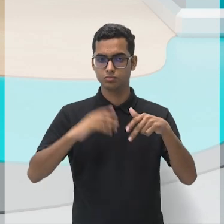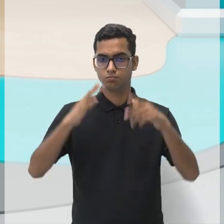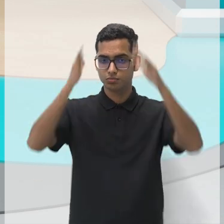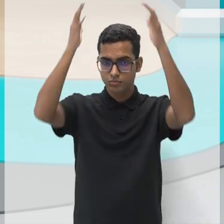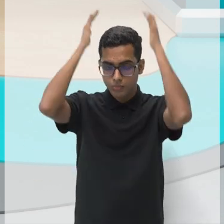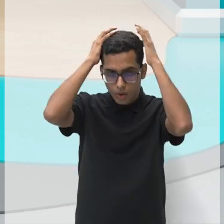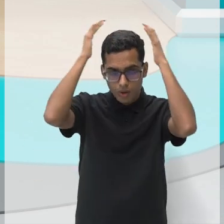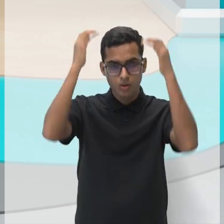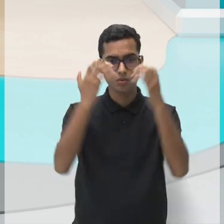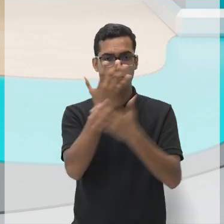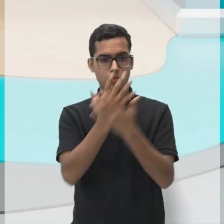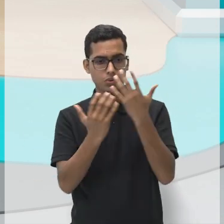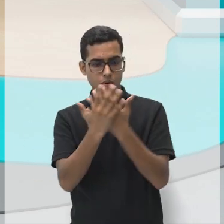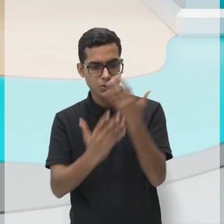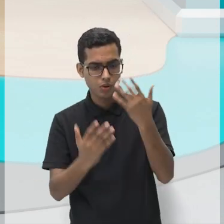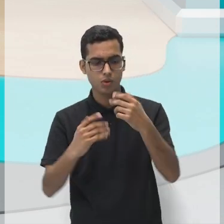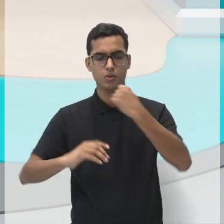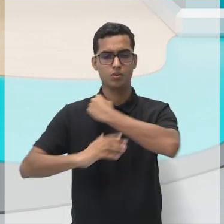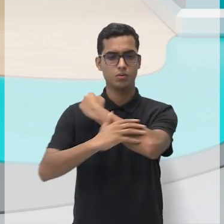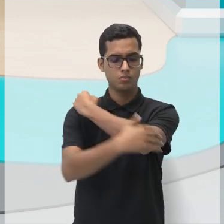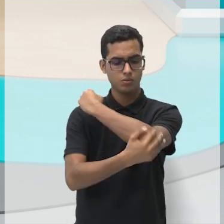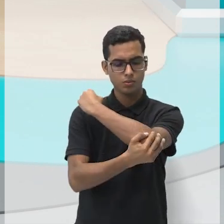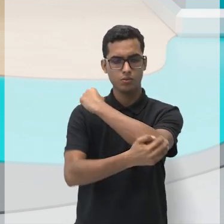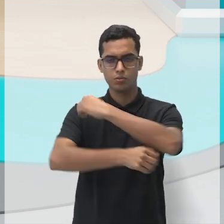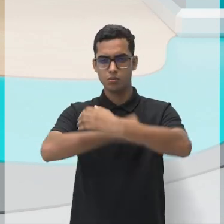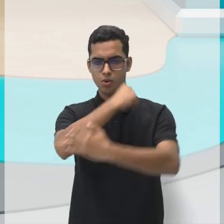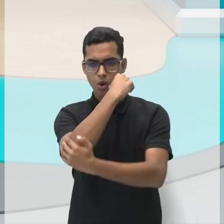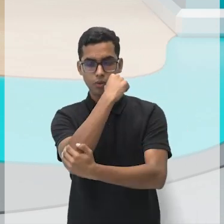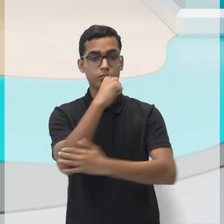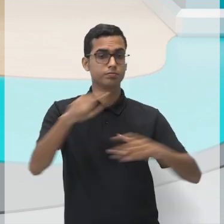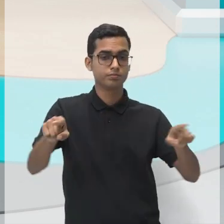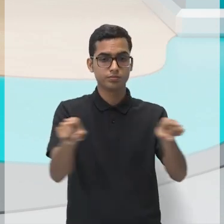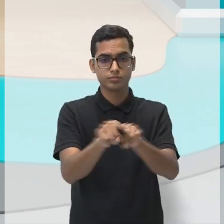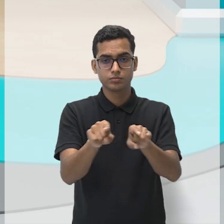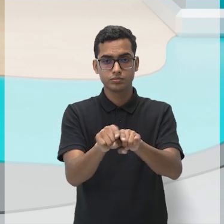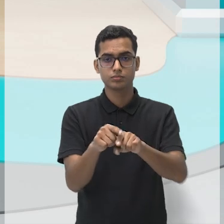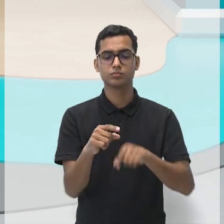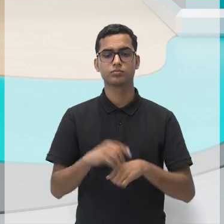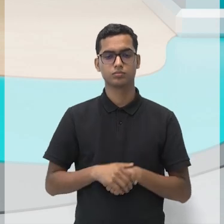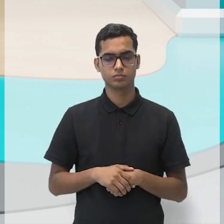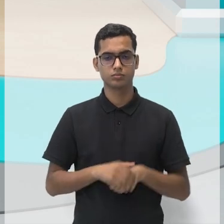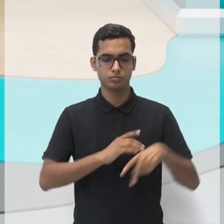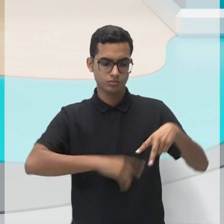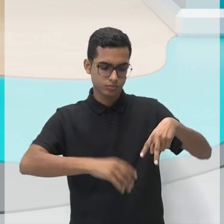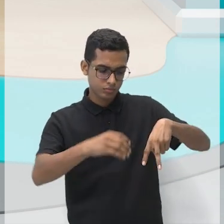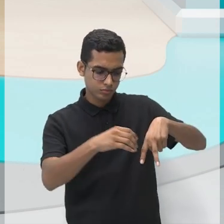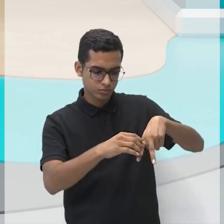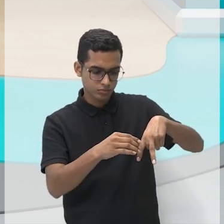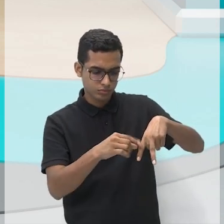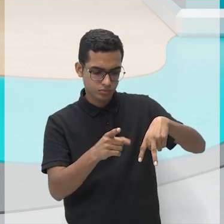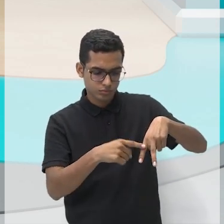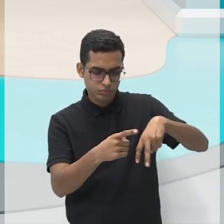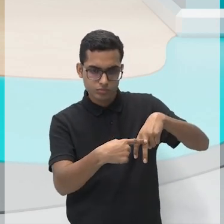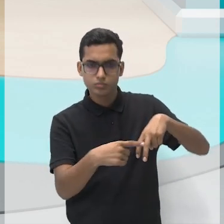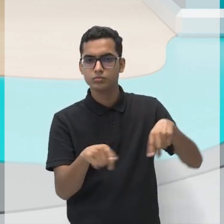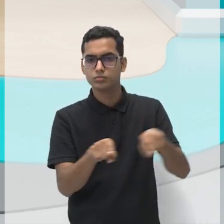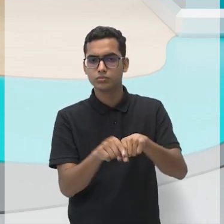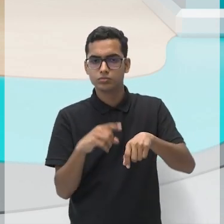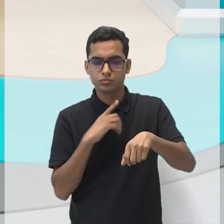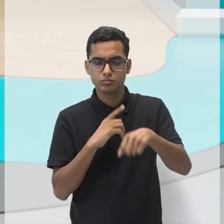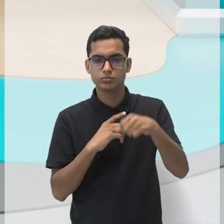capacete, luva, cotoveleira, né? A gente pode usar também joelheira para proteger o joelho, principalmente quando a gente